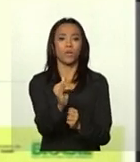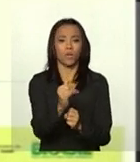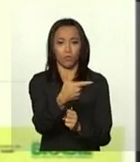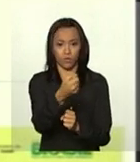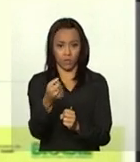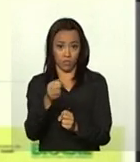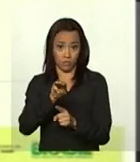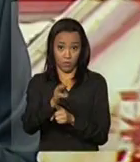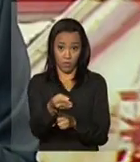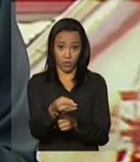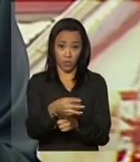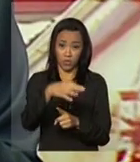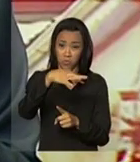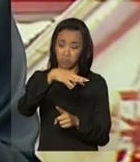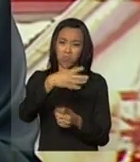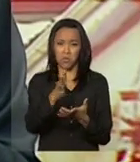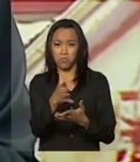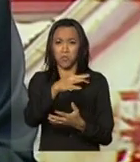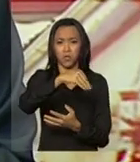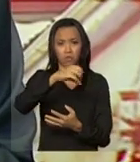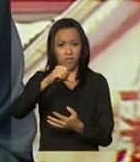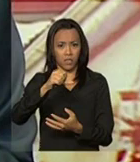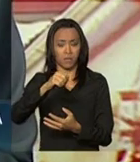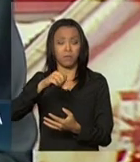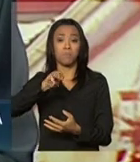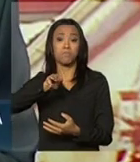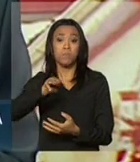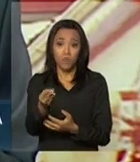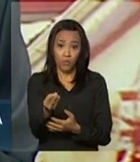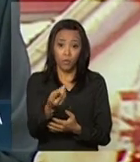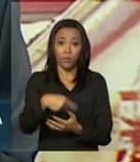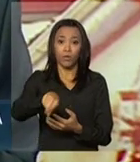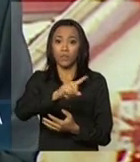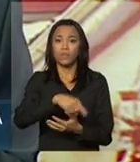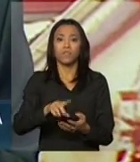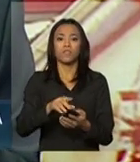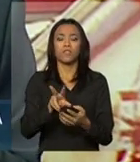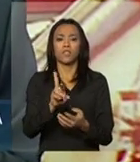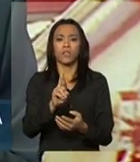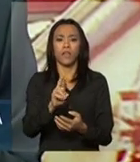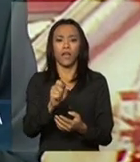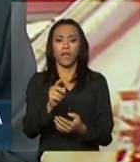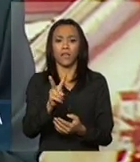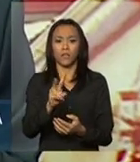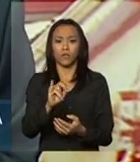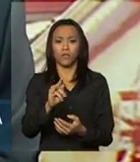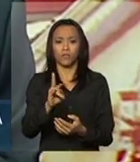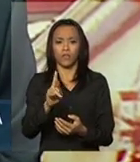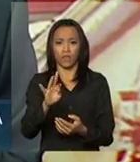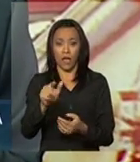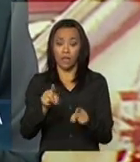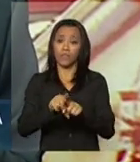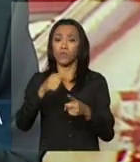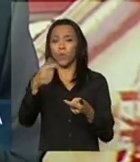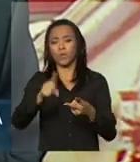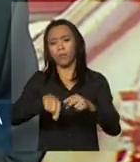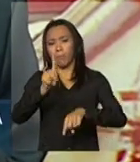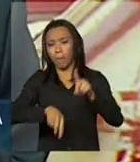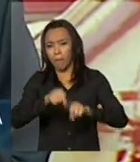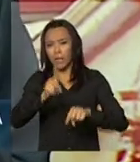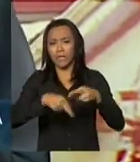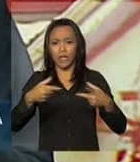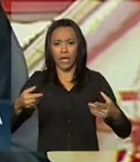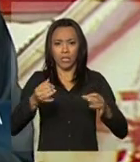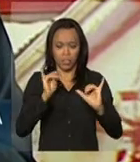né? 900 milhões mais ou menos na aquisição de antirretrovirais, o resto para kits de laboratório, para preservativo, para ações